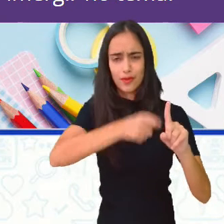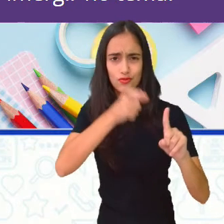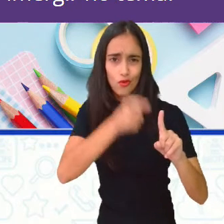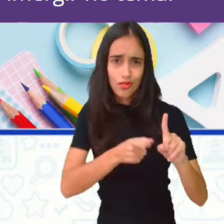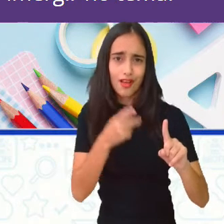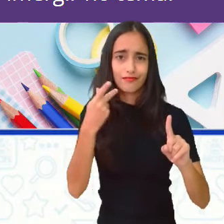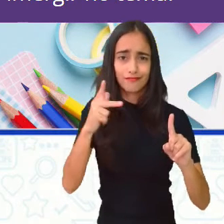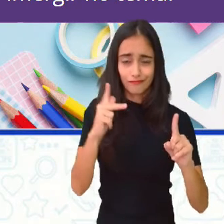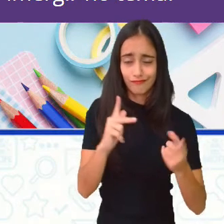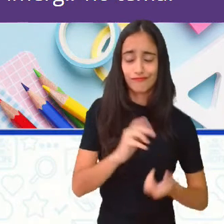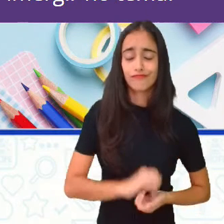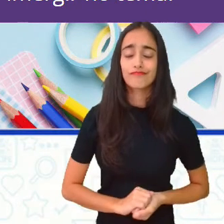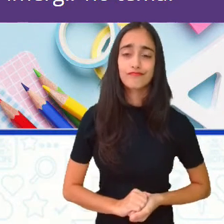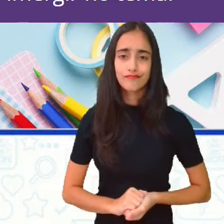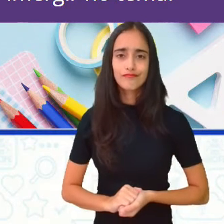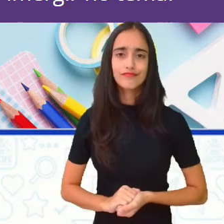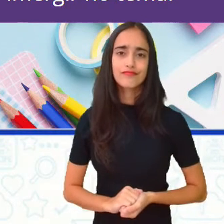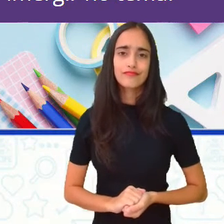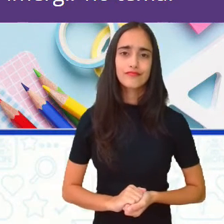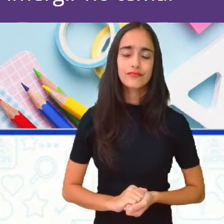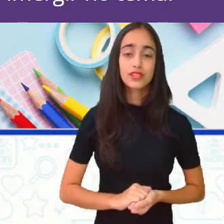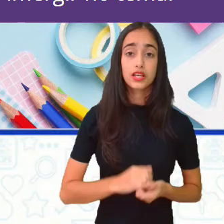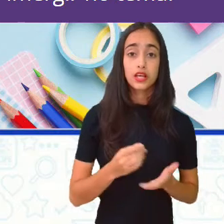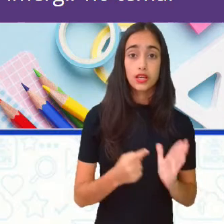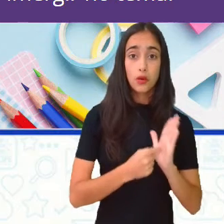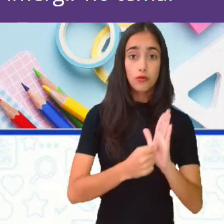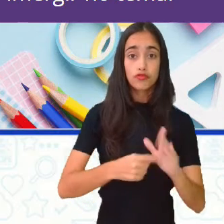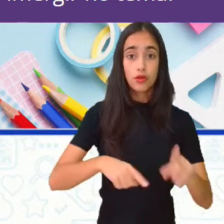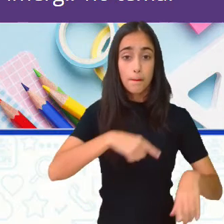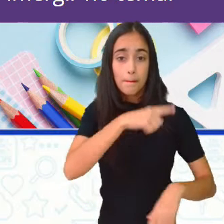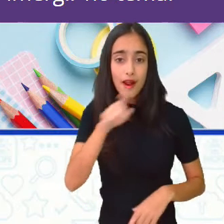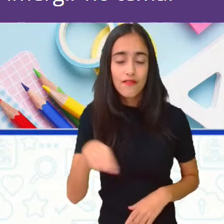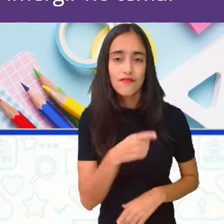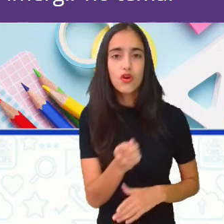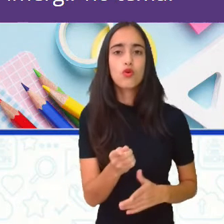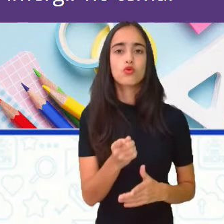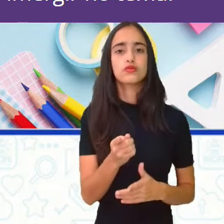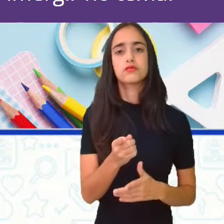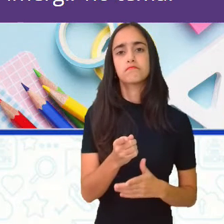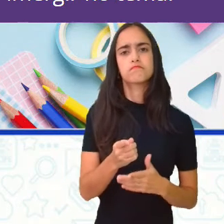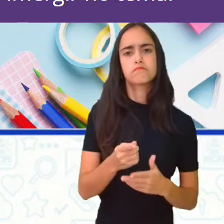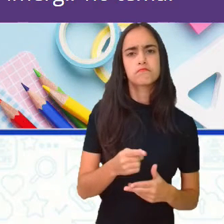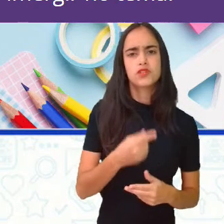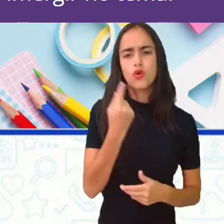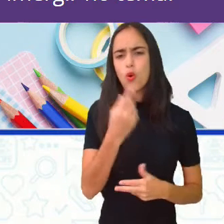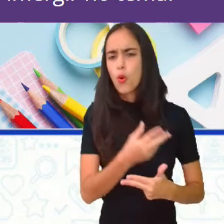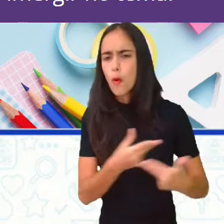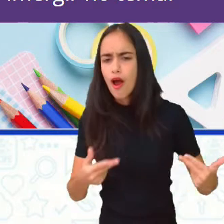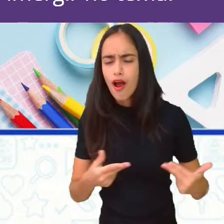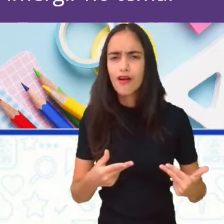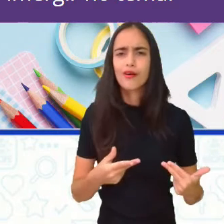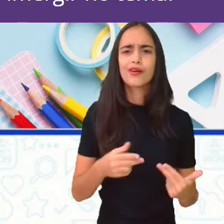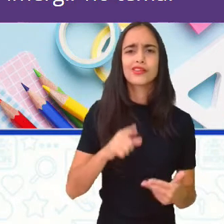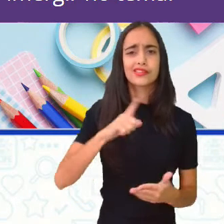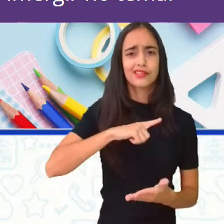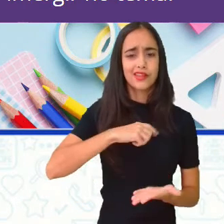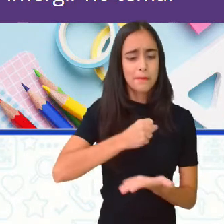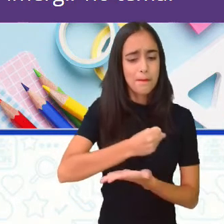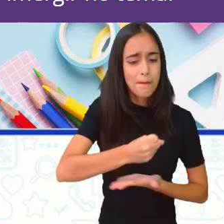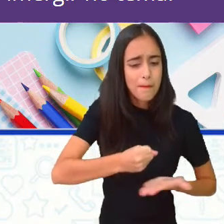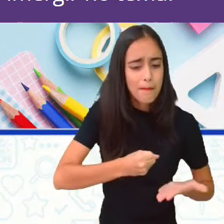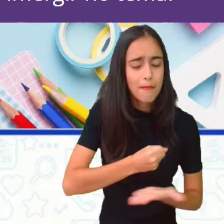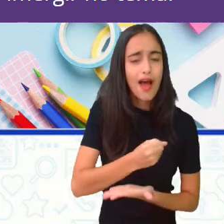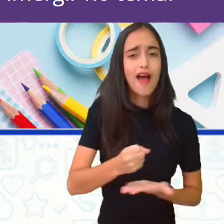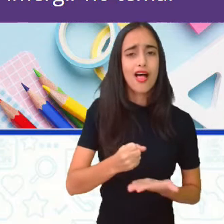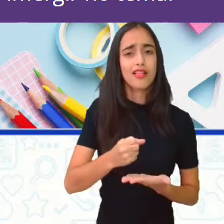eu trouxe um artigo que foi publicado com base em um livro de José de Alencar chamado Senhora, né? A gente já